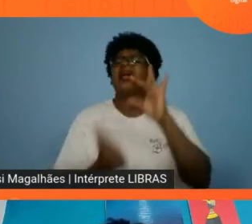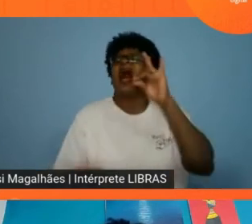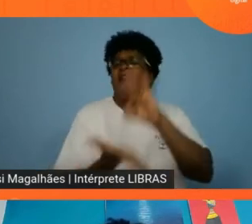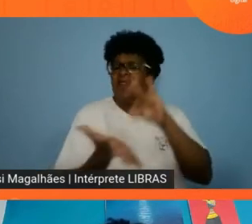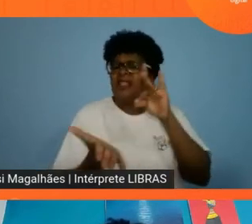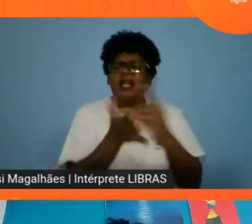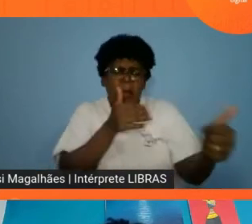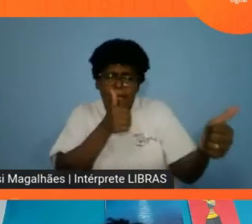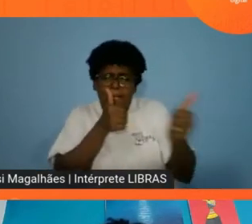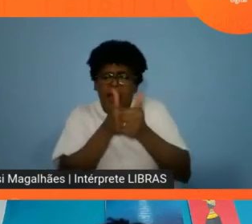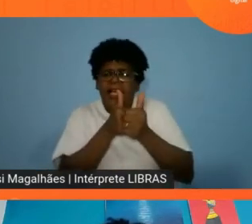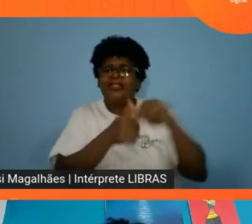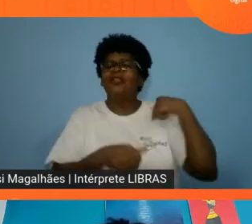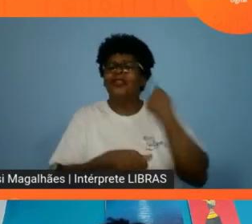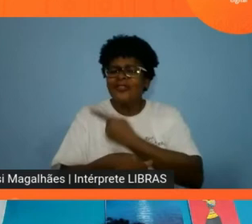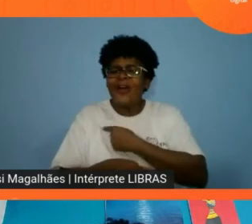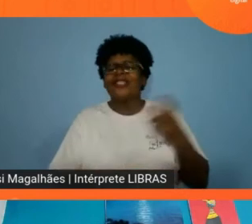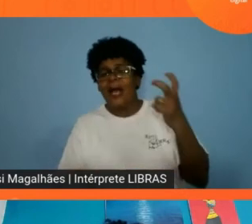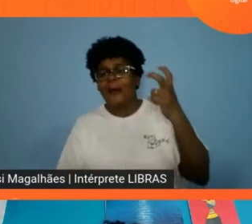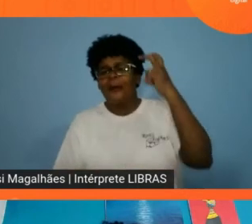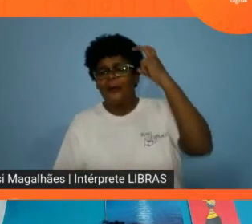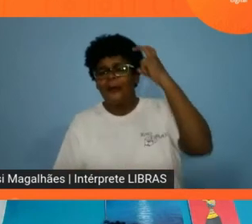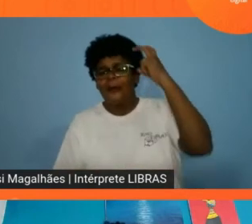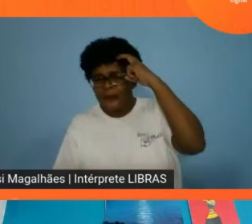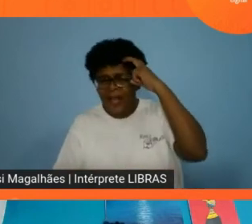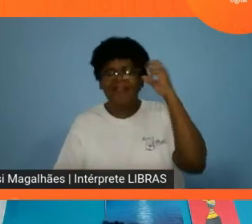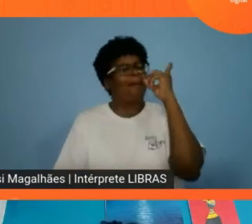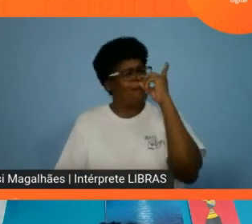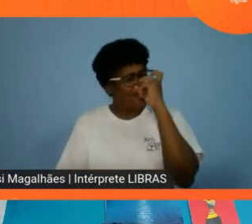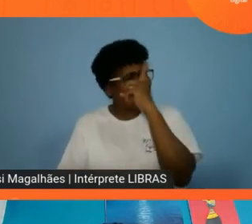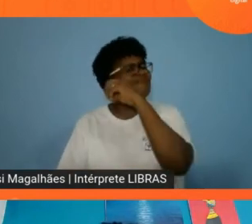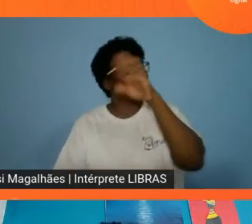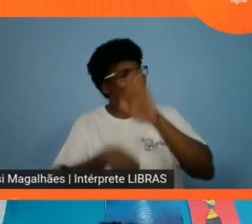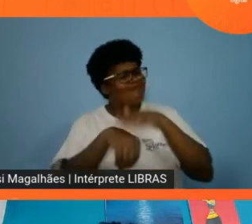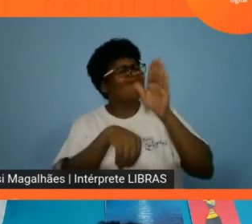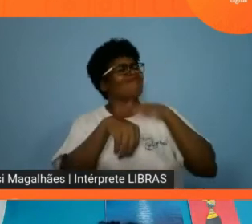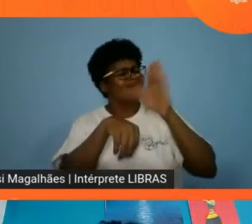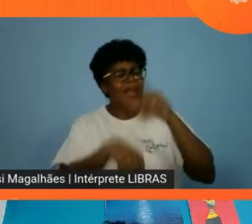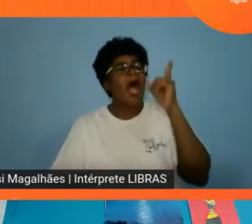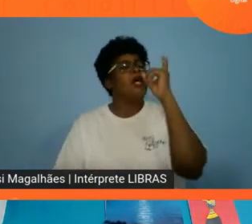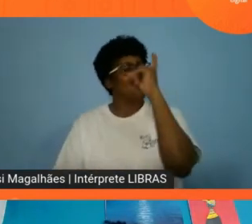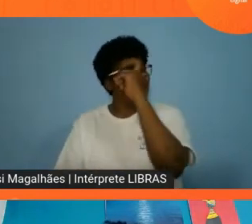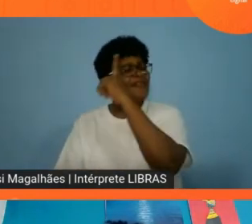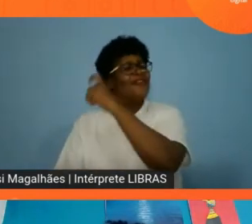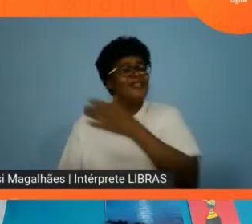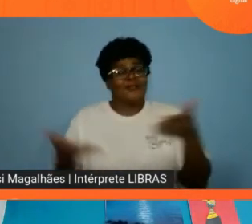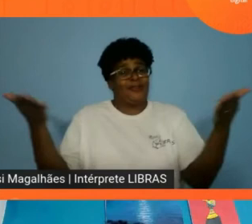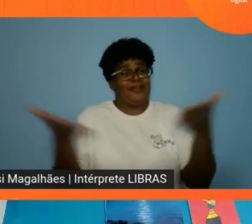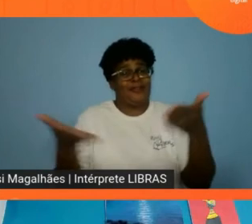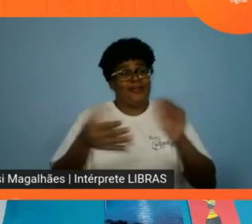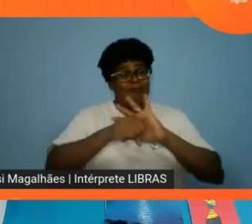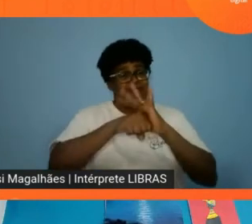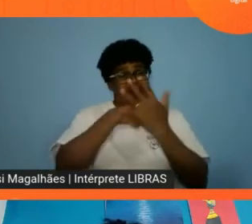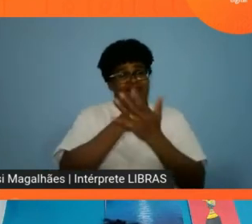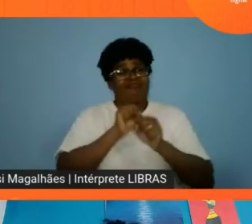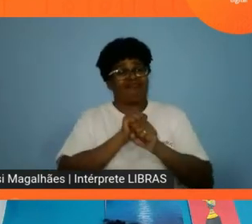estar cultuando a nossa cultura, fica mais difícil e mais longe, né? Principalmente nesse momento pandêmico que a gente está vivendo,